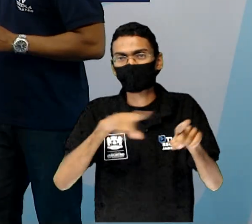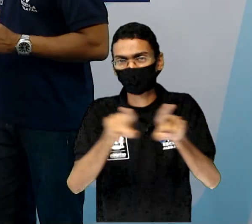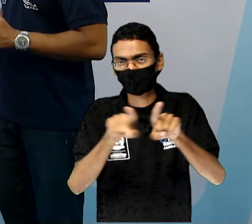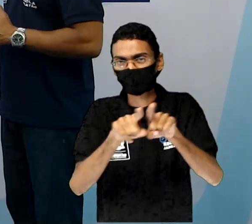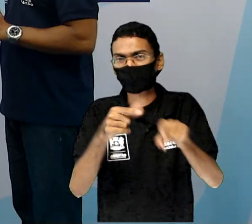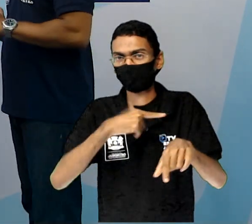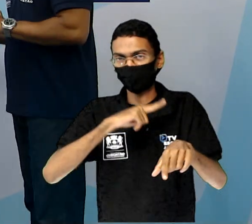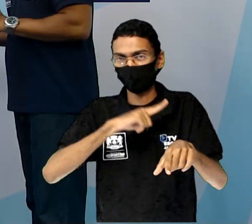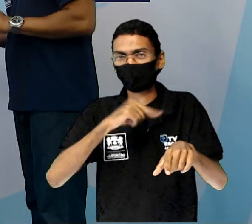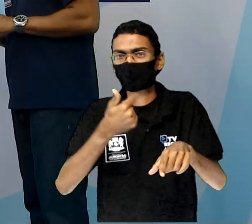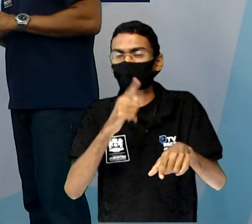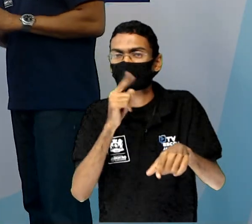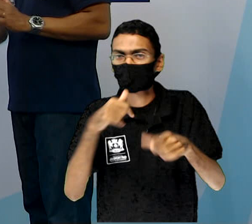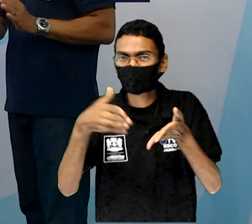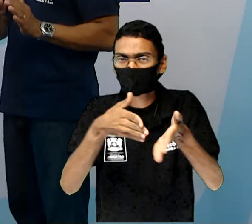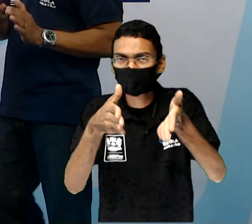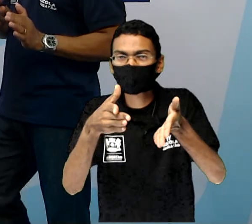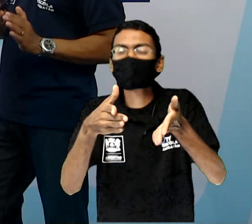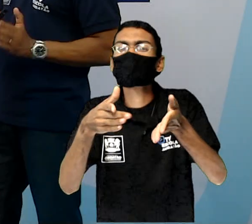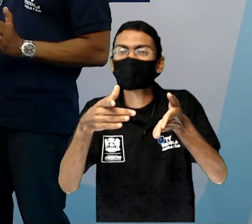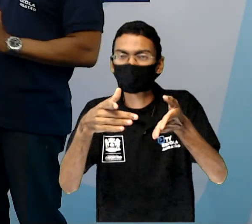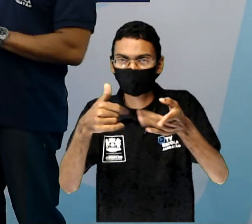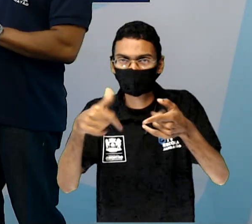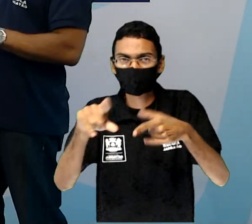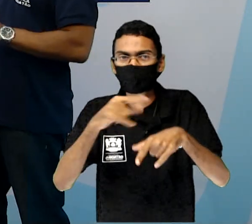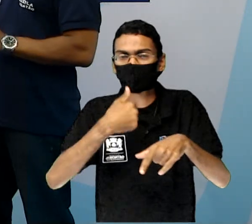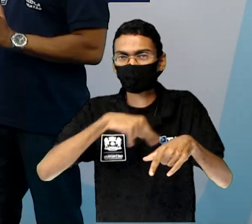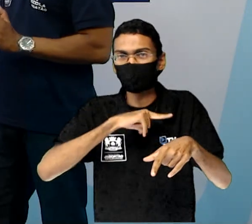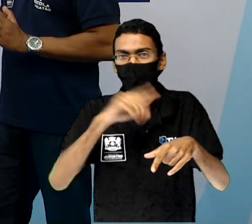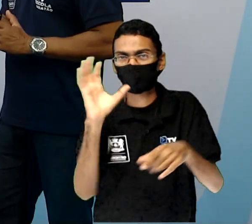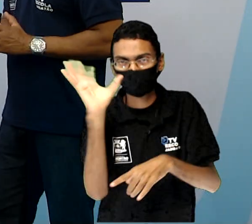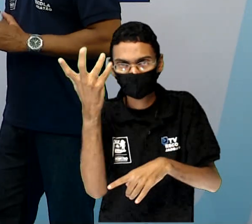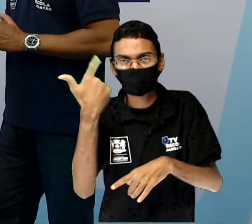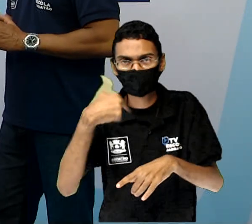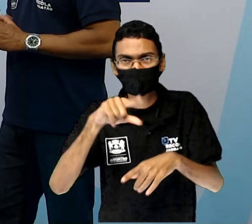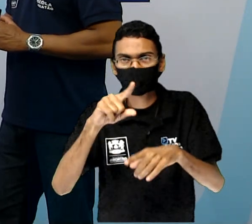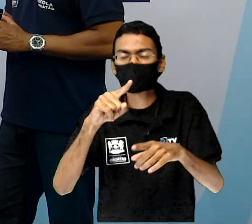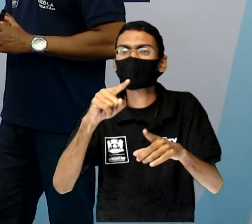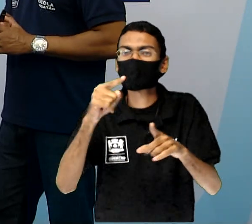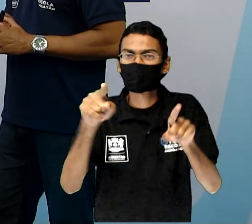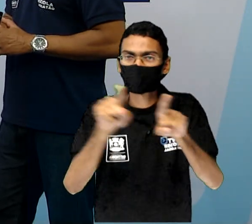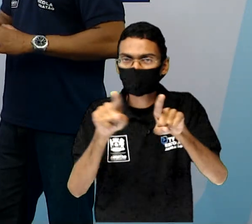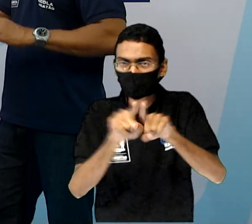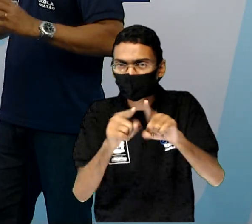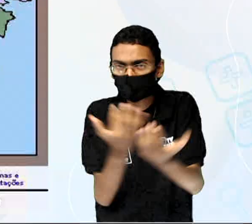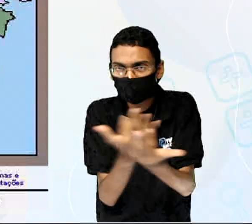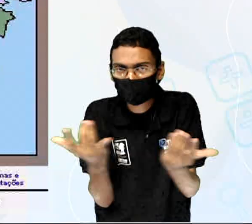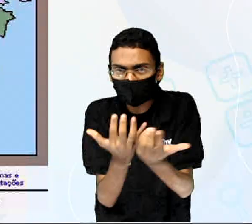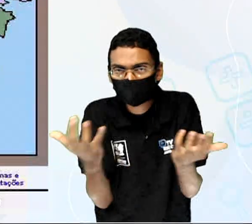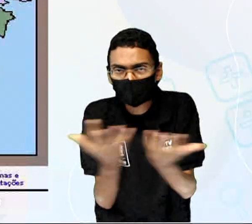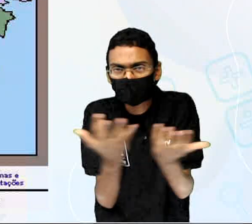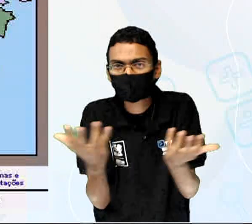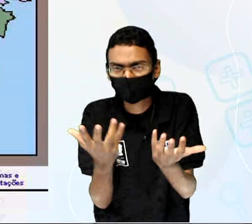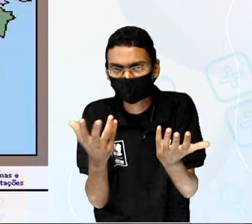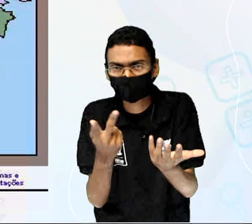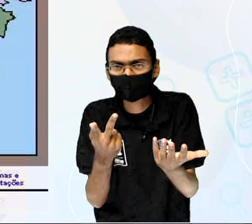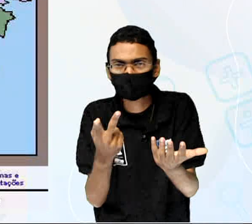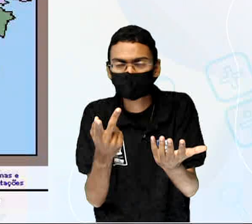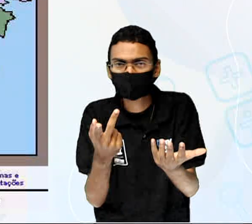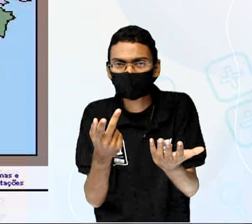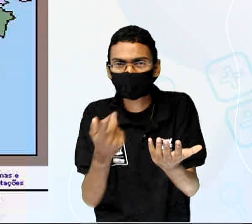ela é banhada pelo Oceano Ártico, a gente tem também pelo Pacífico, mares, são os mares Báltico, Negro, Cáspio e de